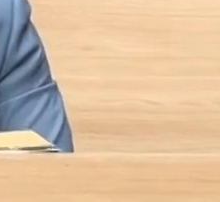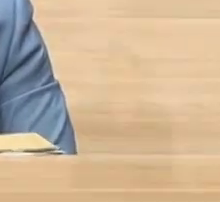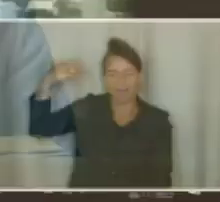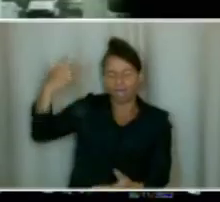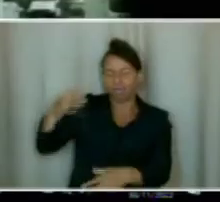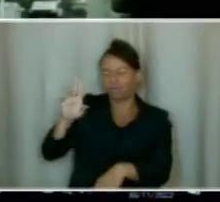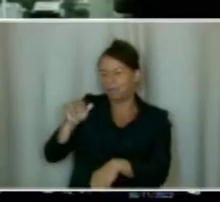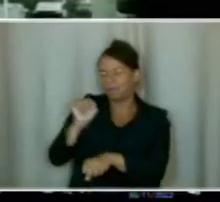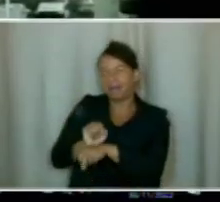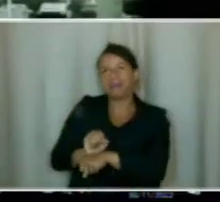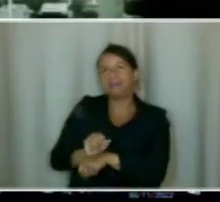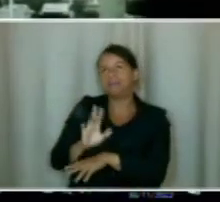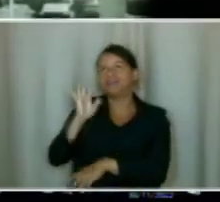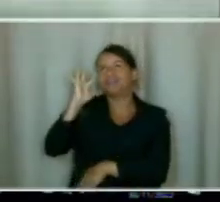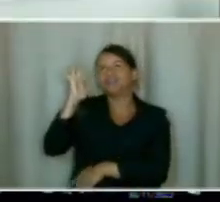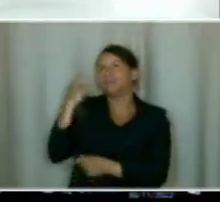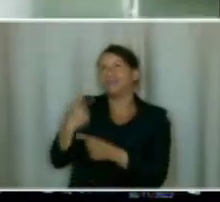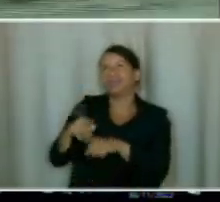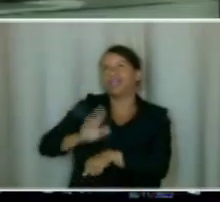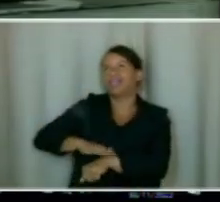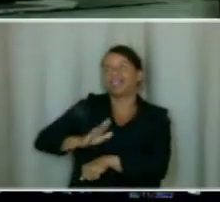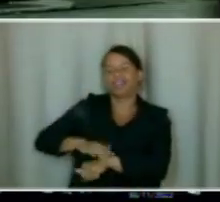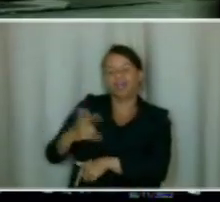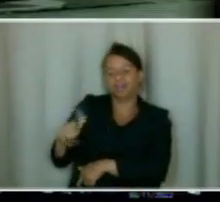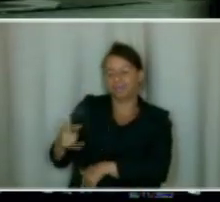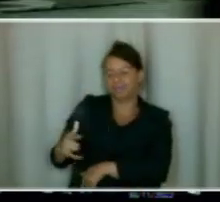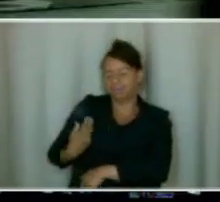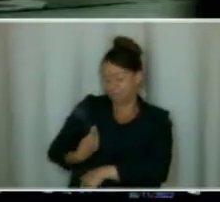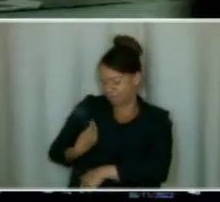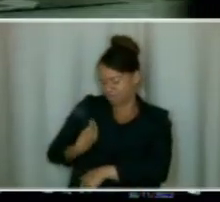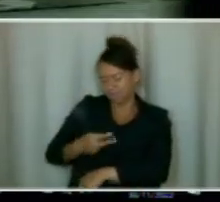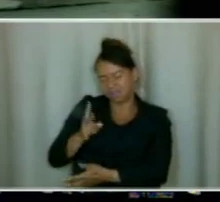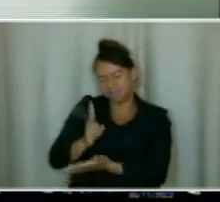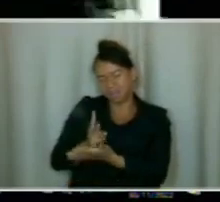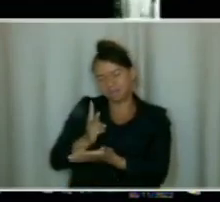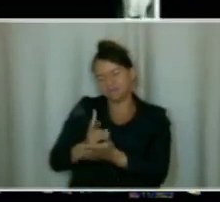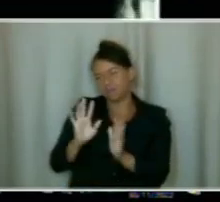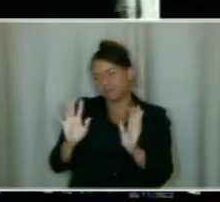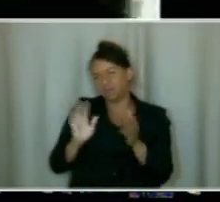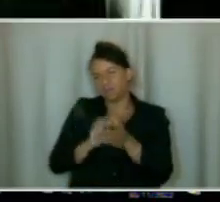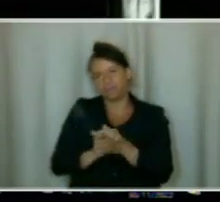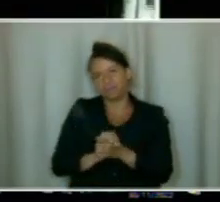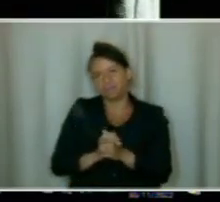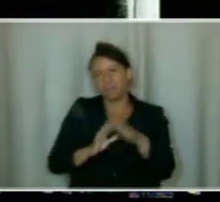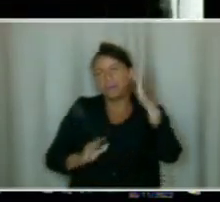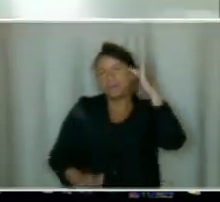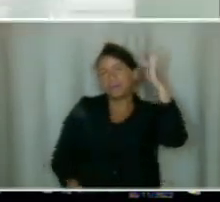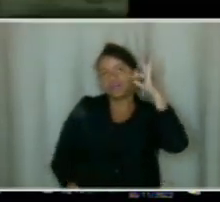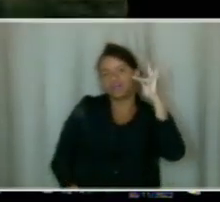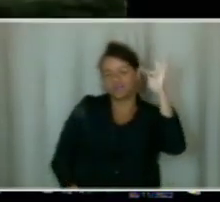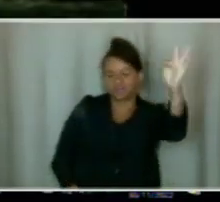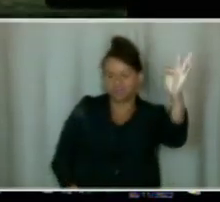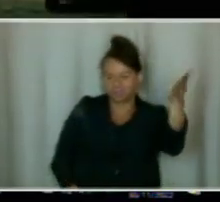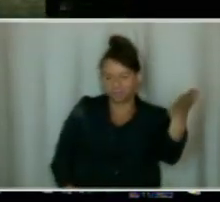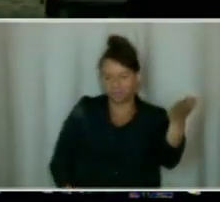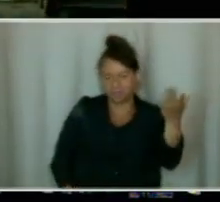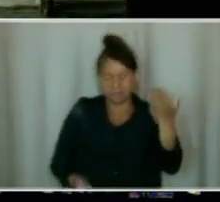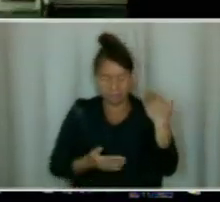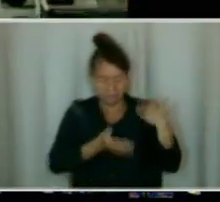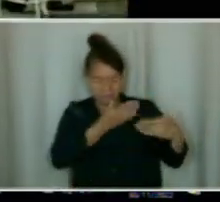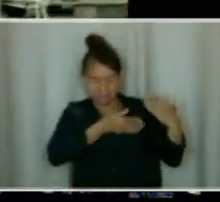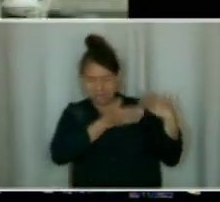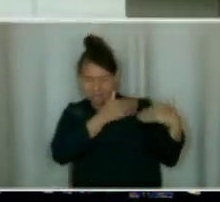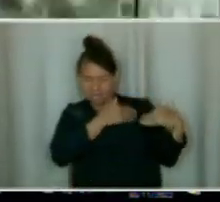Salazar, foi exibido um vídeo sobre a história da revenda de automóveis, fundada em 1967, no município de